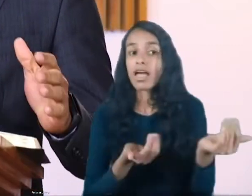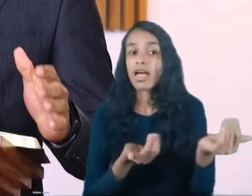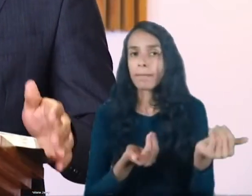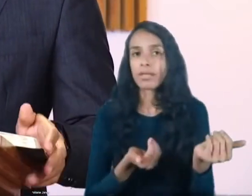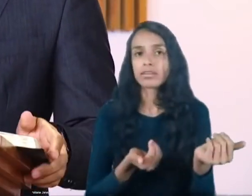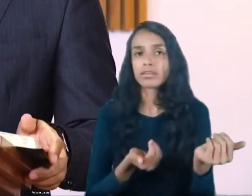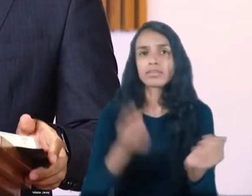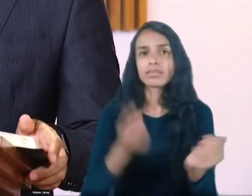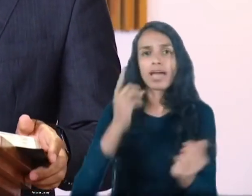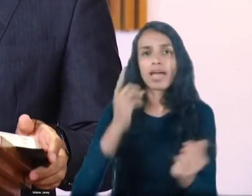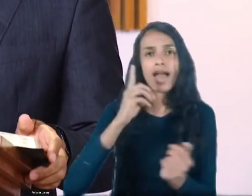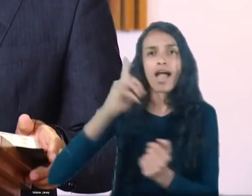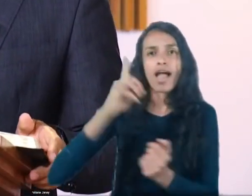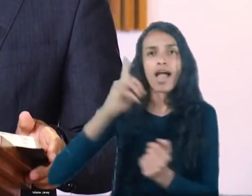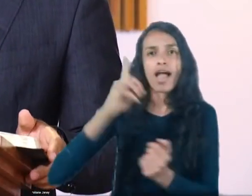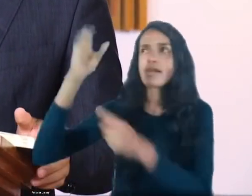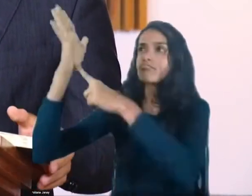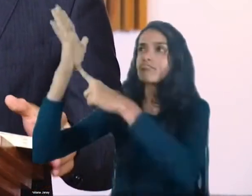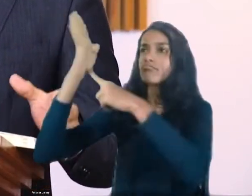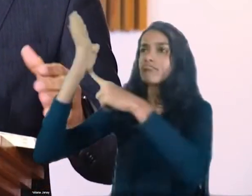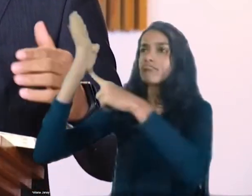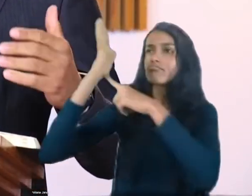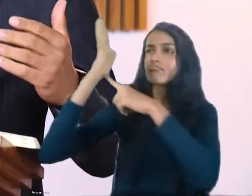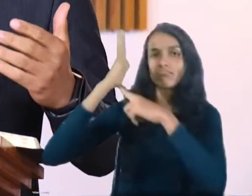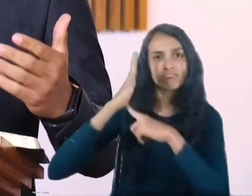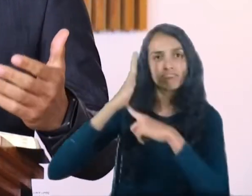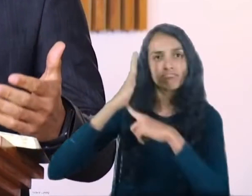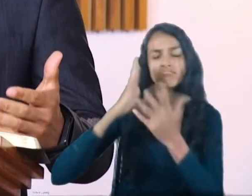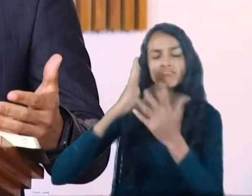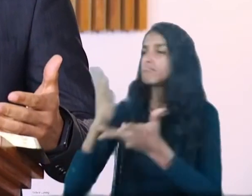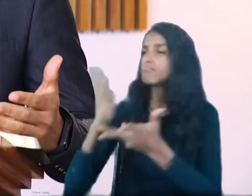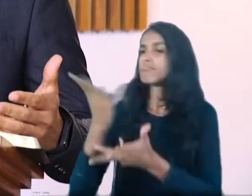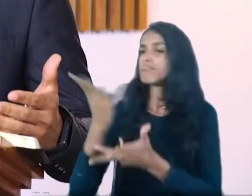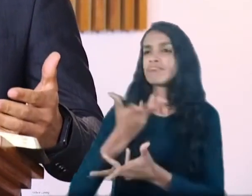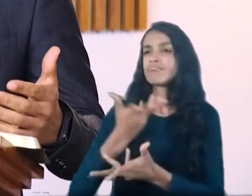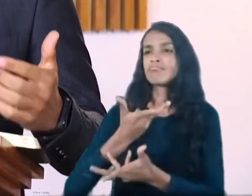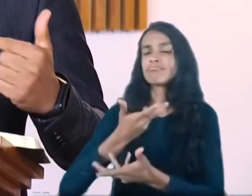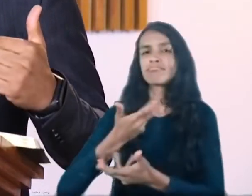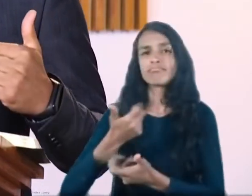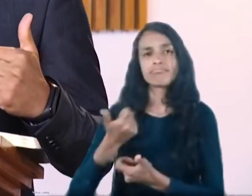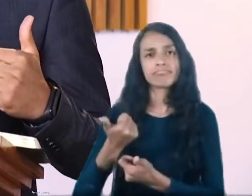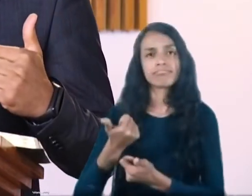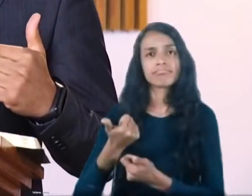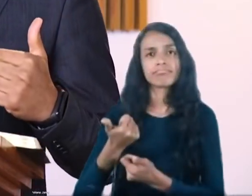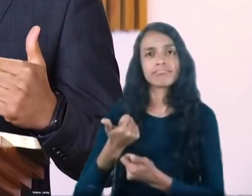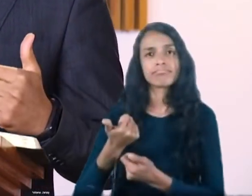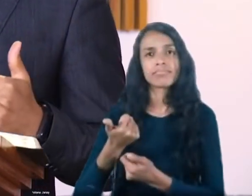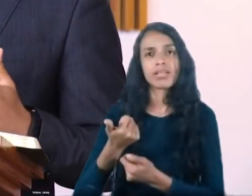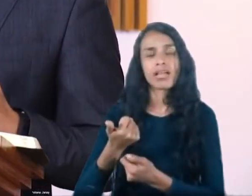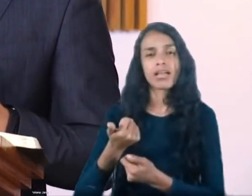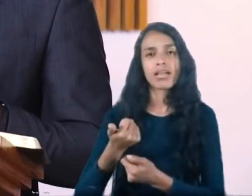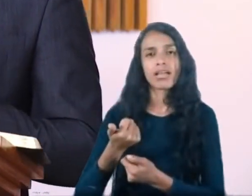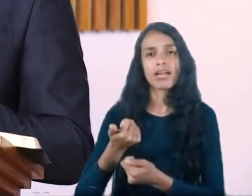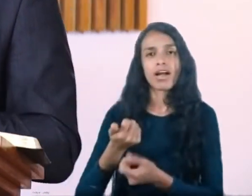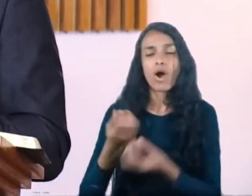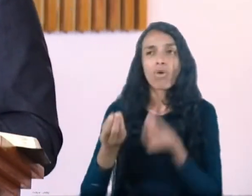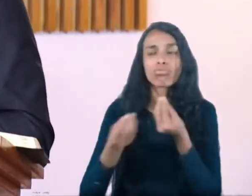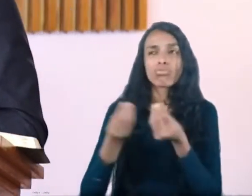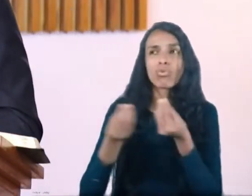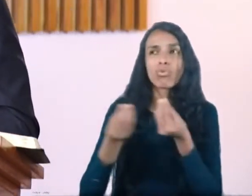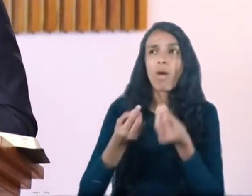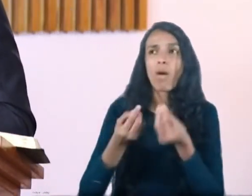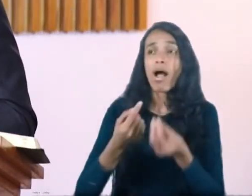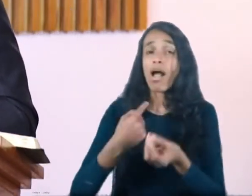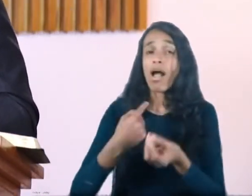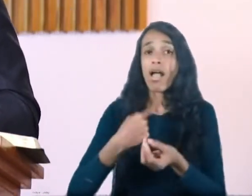coisas maravilhosas com relação à maneira como eu, na condição de